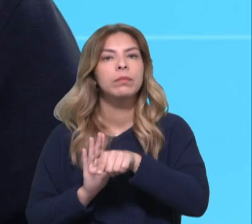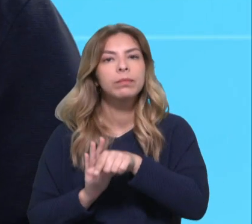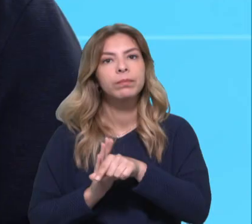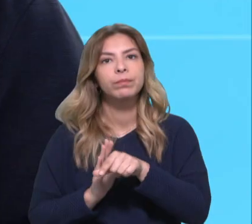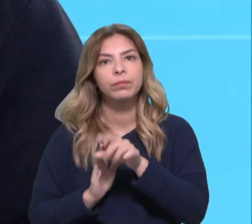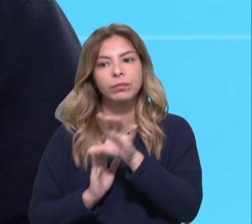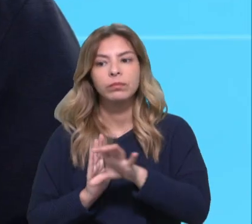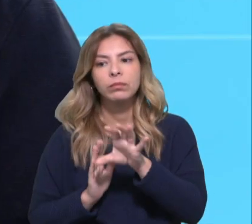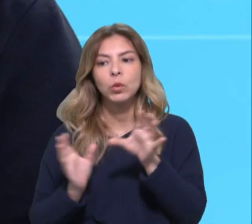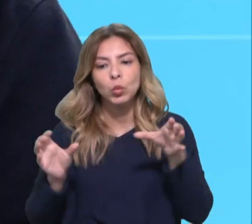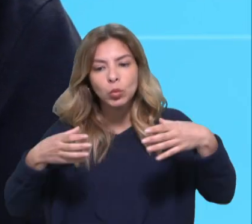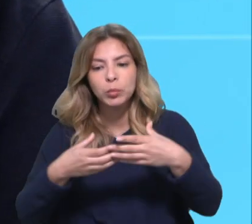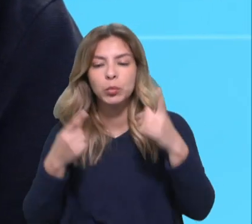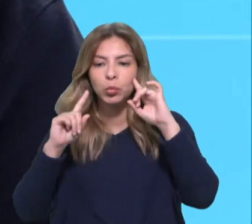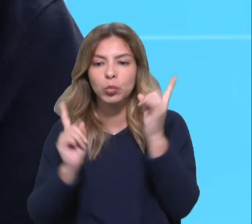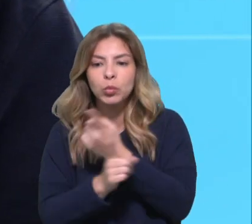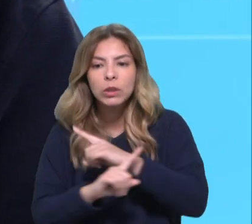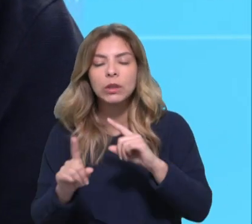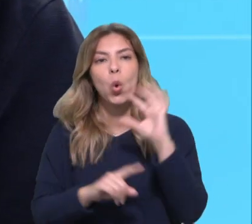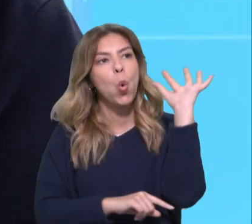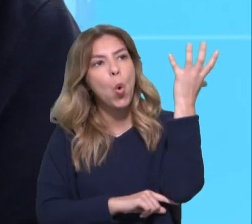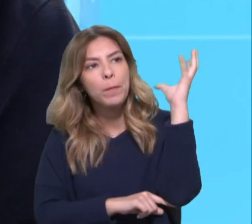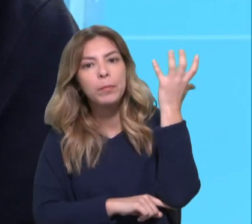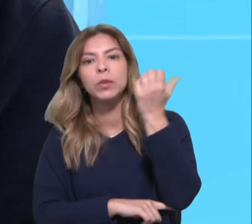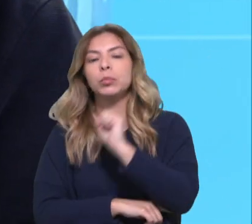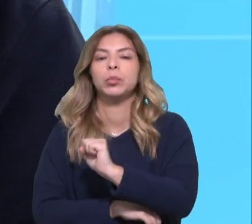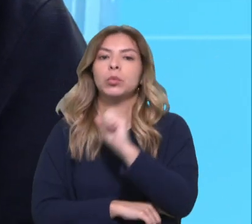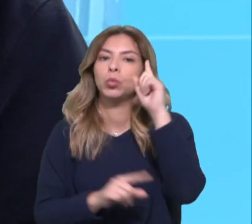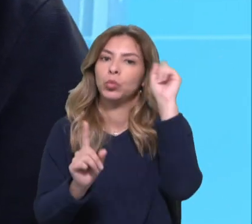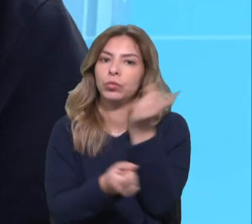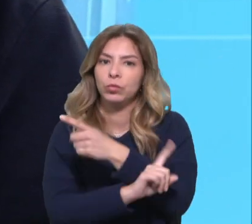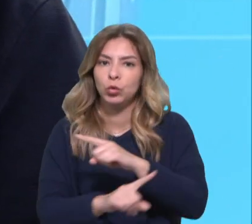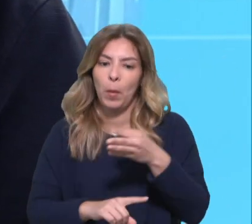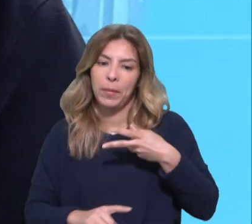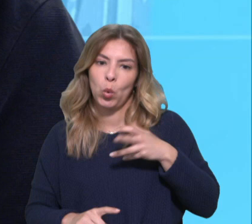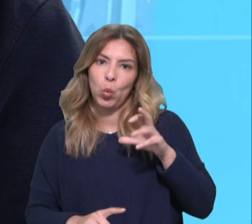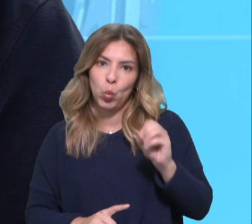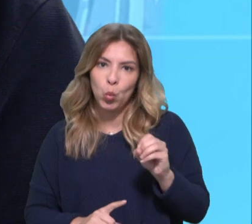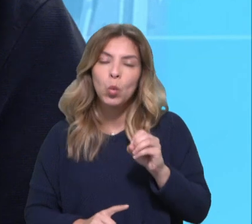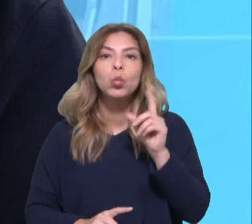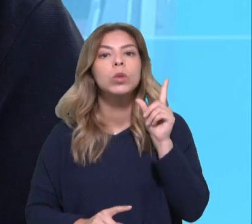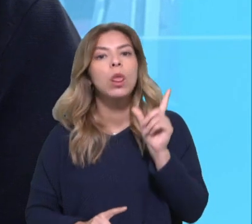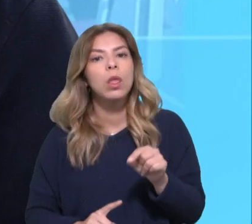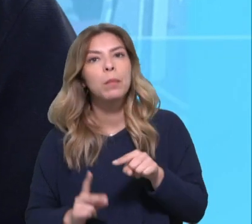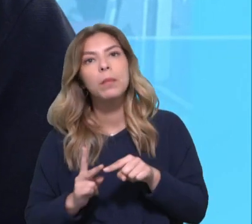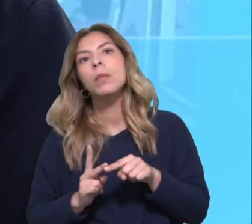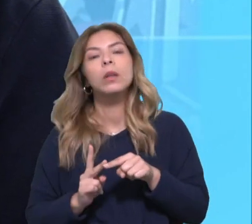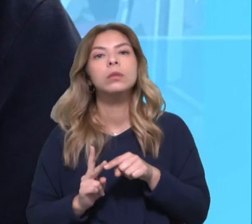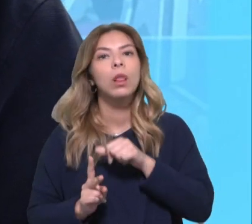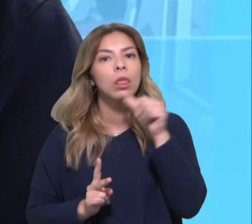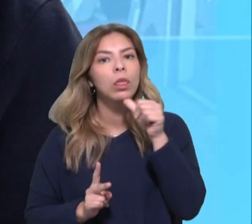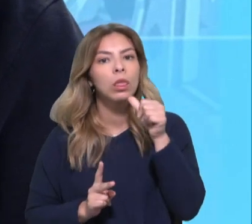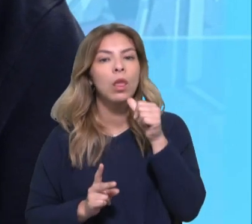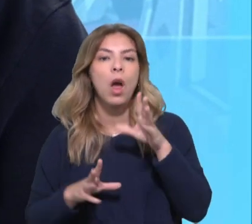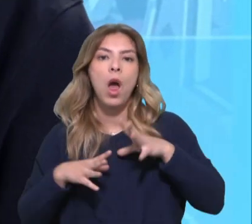da Academia de Música de Óbidos, pelo professor Pedro, e também na parte o coral Alma Nova